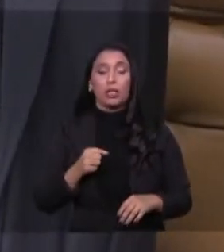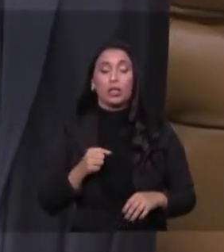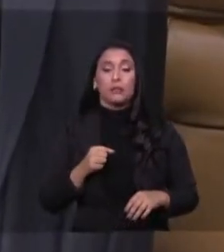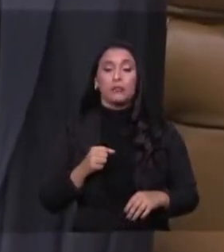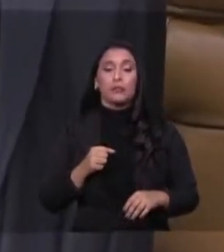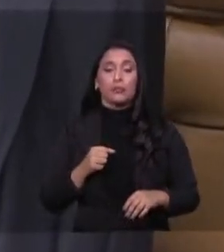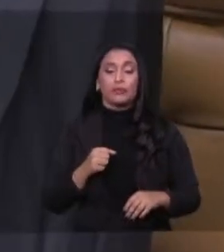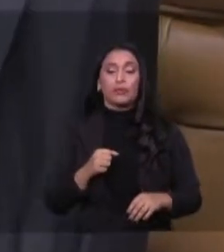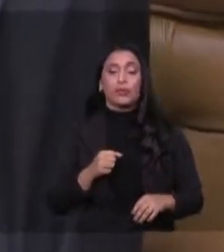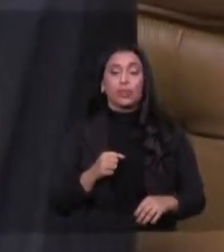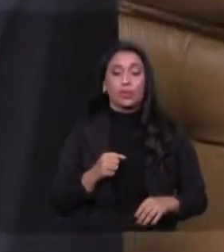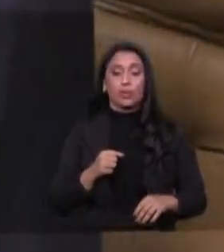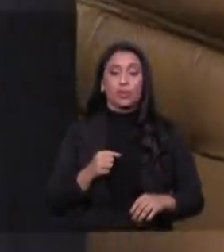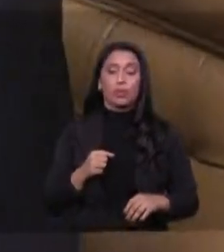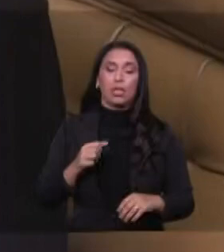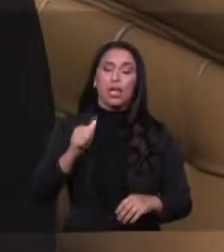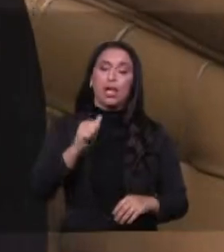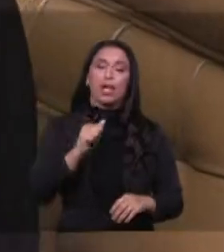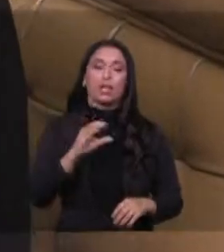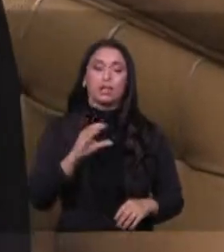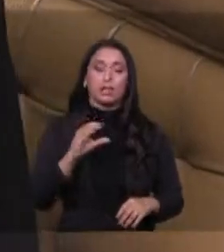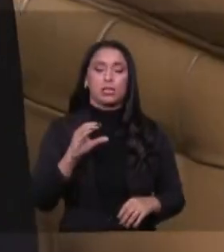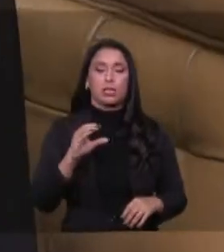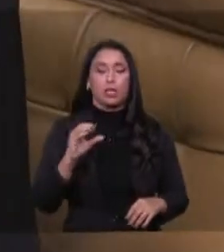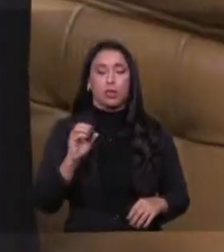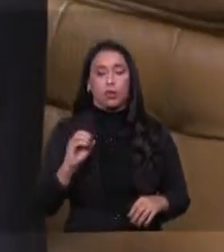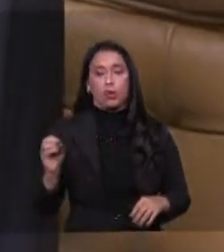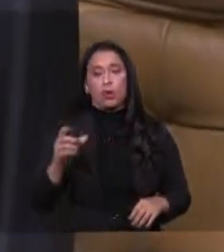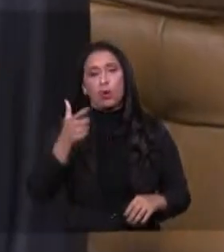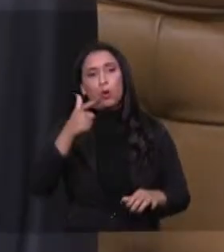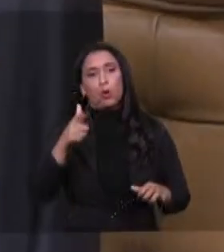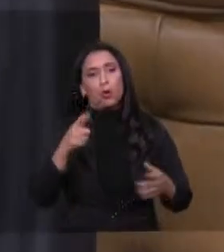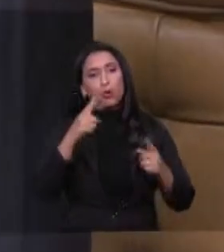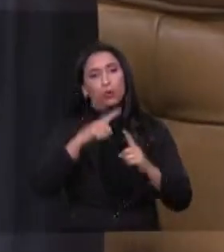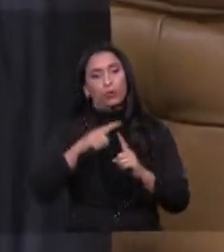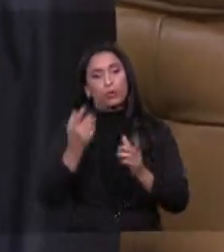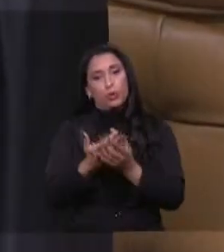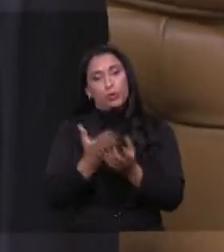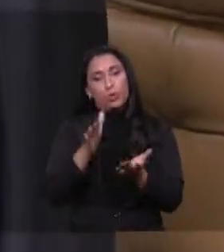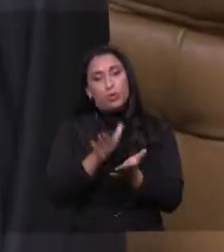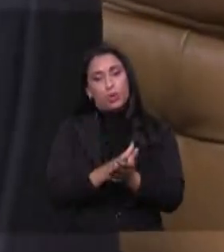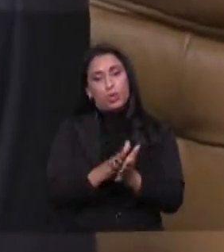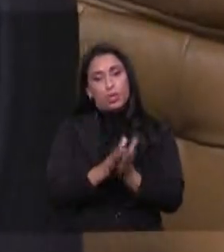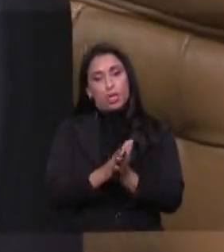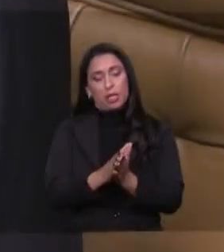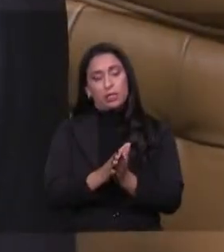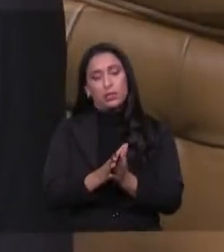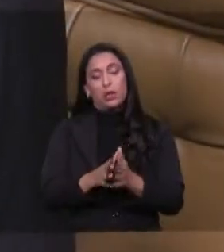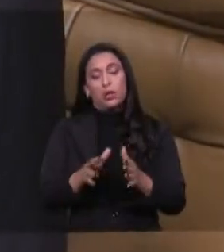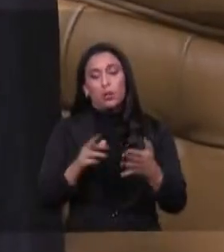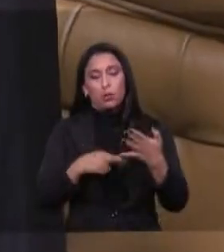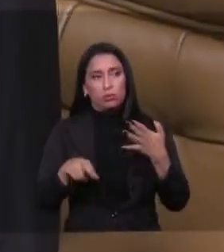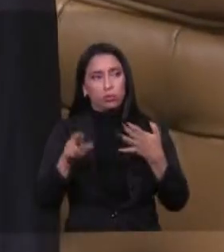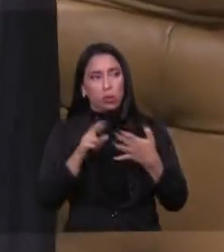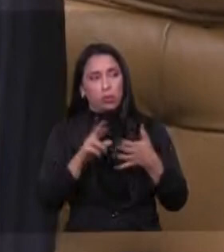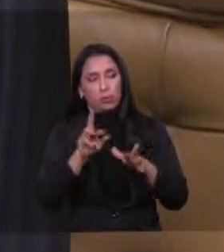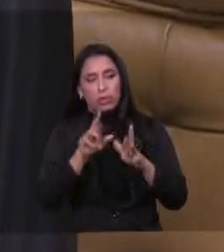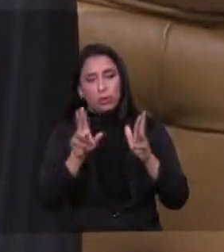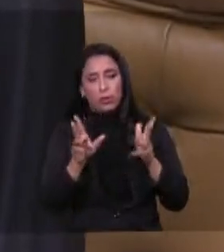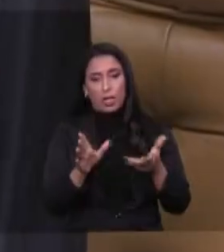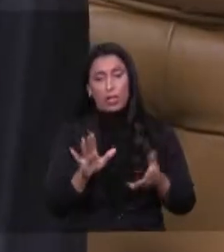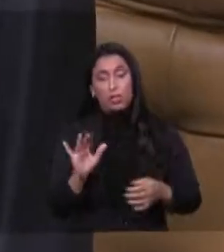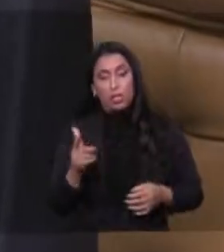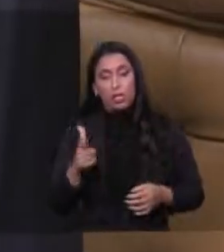essas, seja em ACO, seja em outros processos, só pelo título ou pelo nome, isto